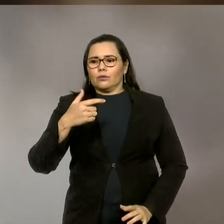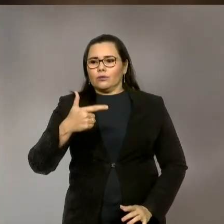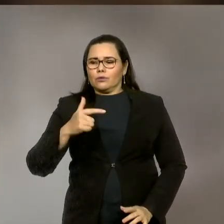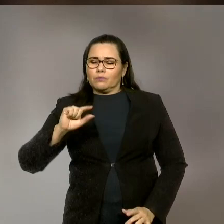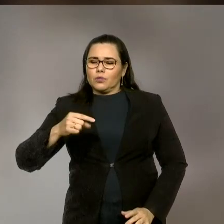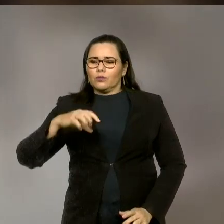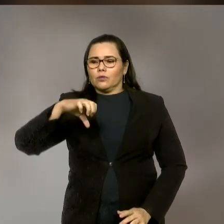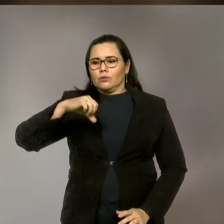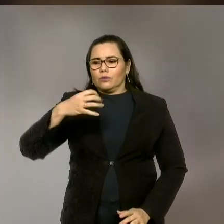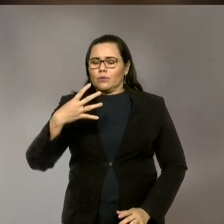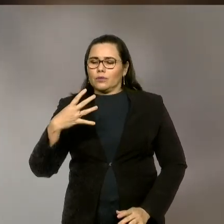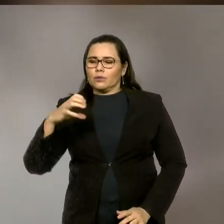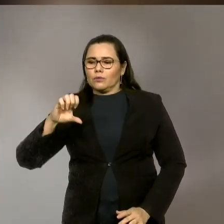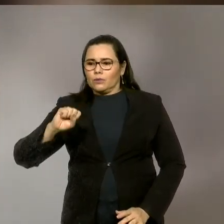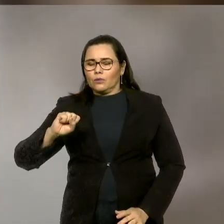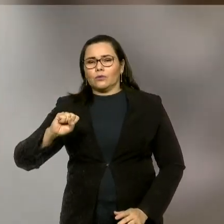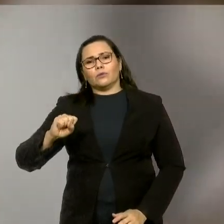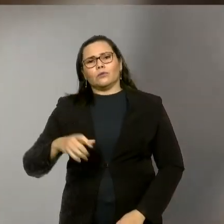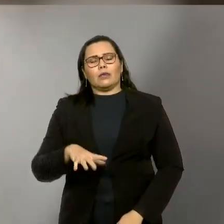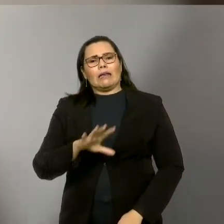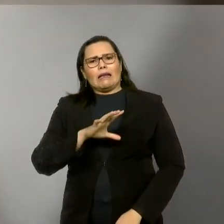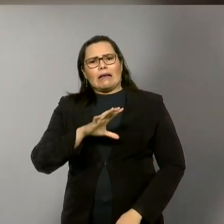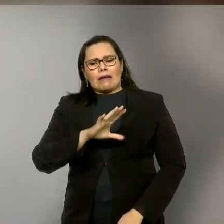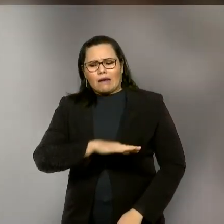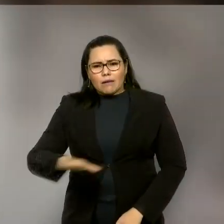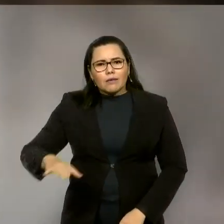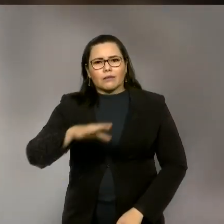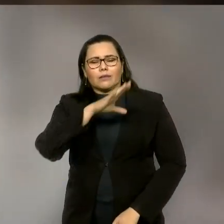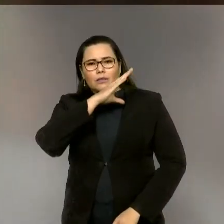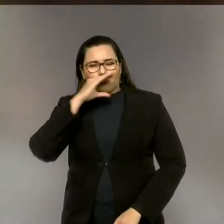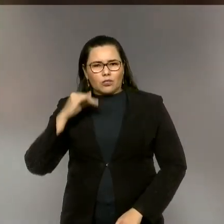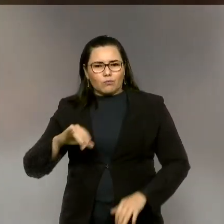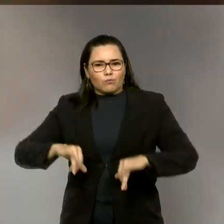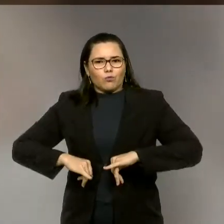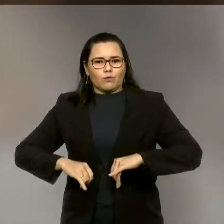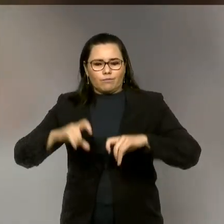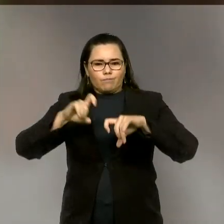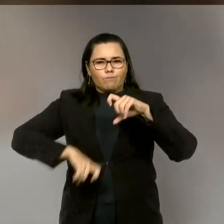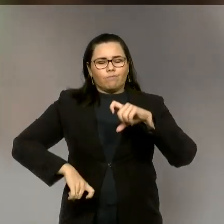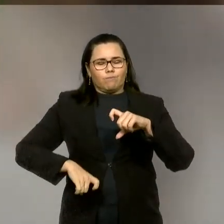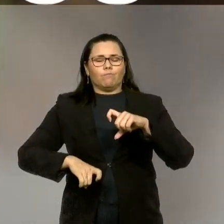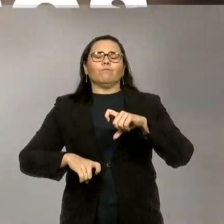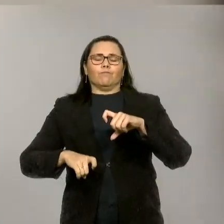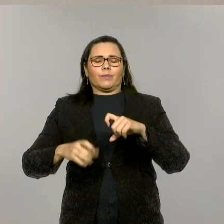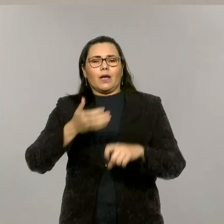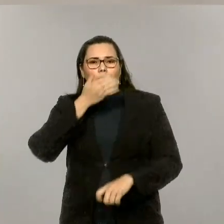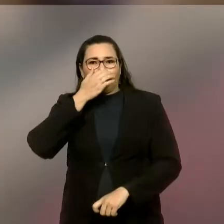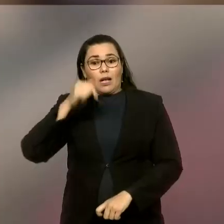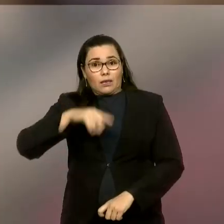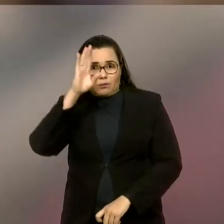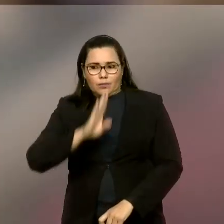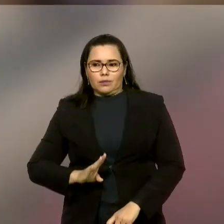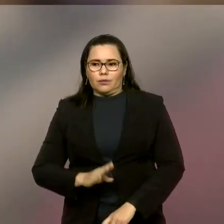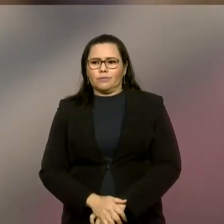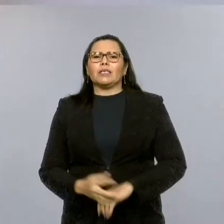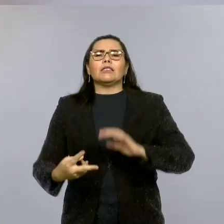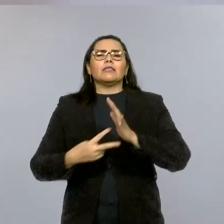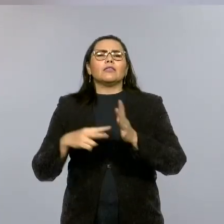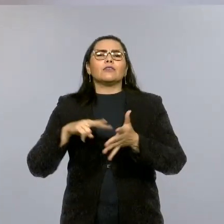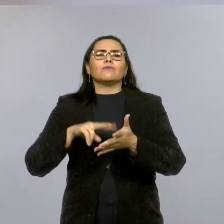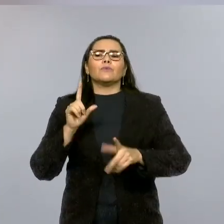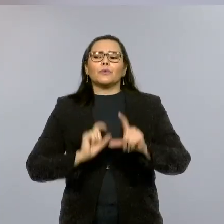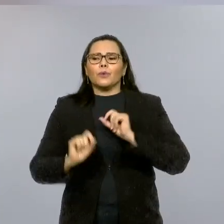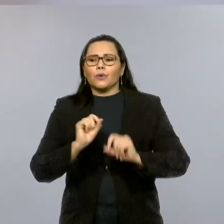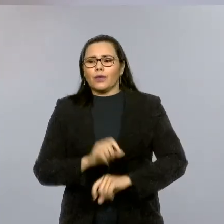22.944 casos de violência sexual contra crianças e adolescentes no Brasil Isso significa que em